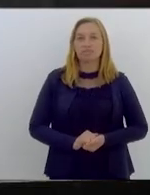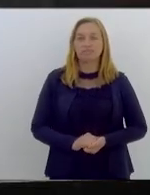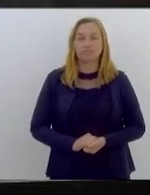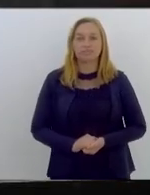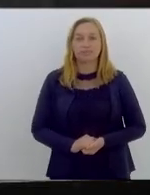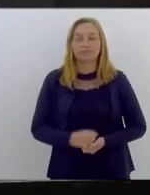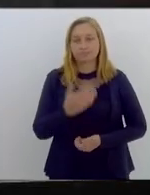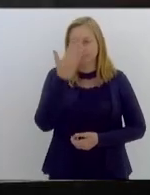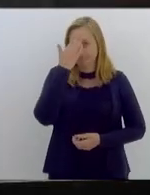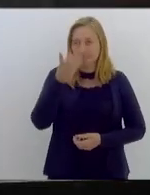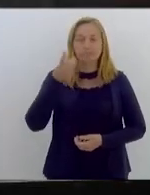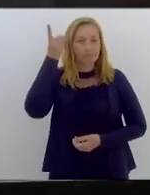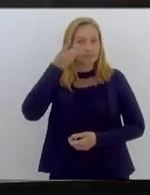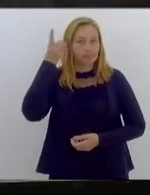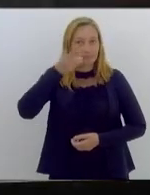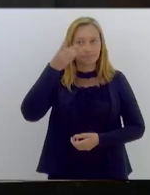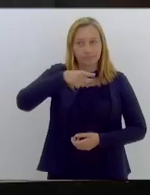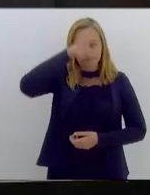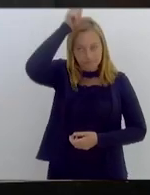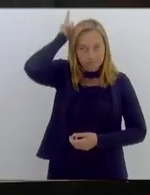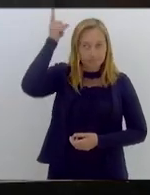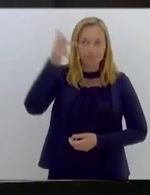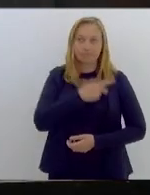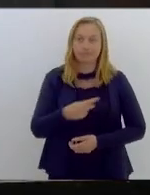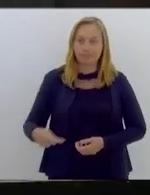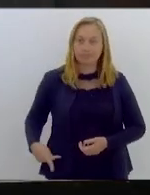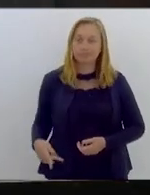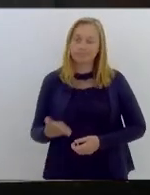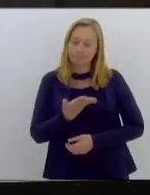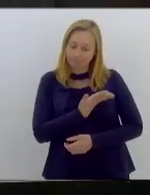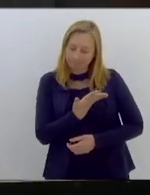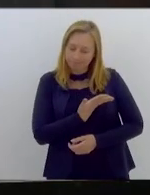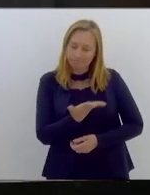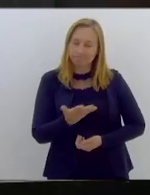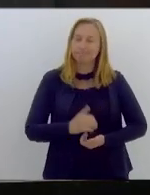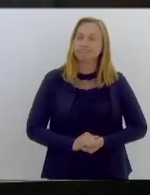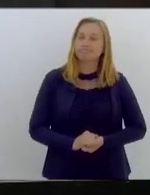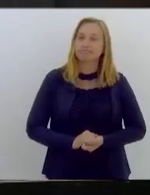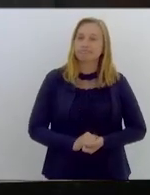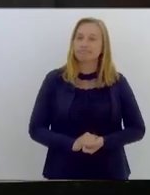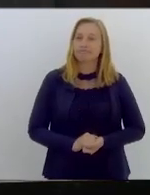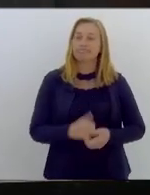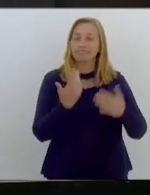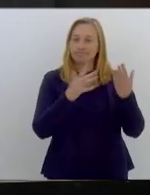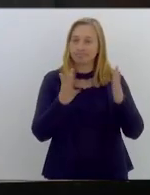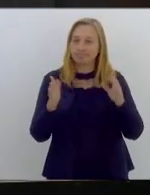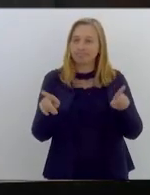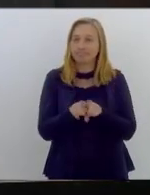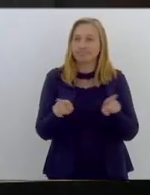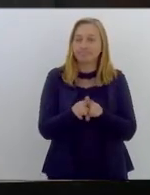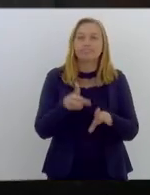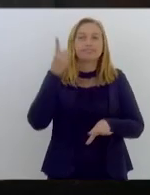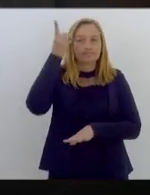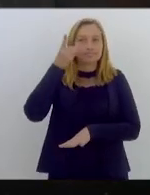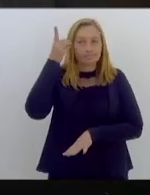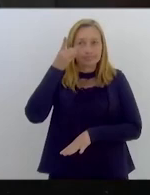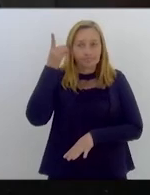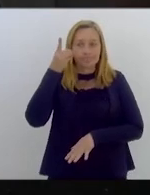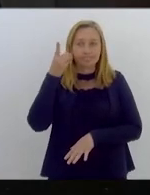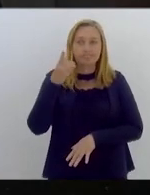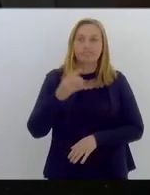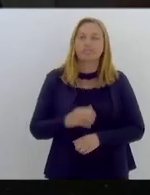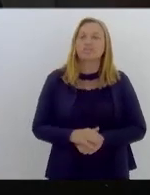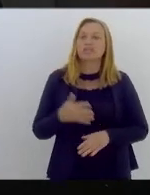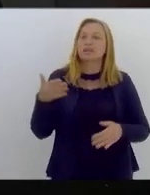deputado Luiz Paulo, nosso presidente, meu querido amigo. Saúdo também deputados que já estejam,